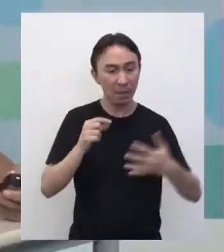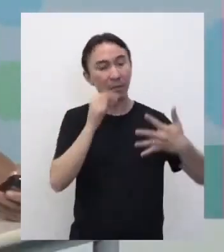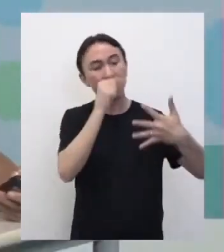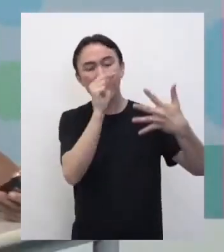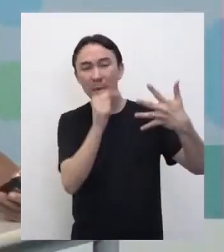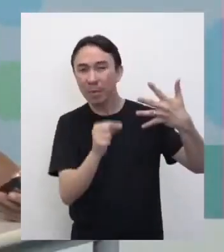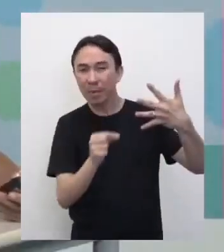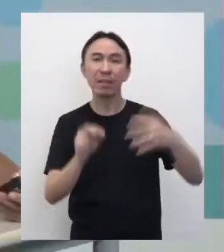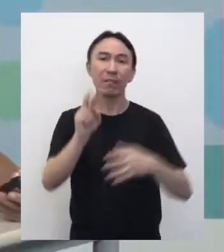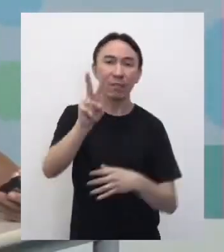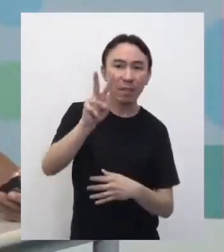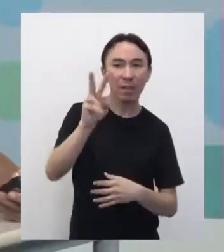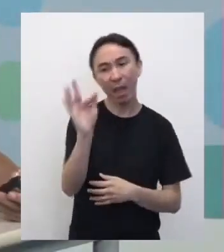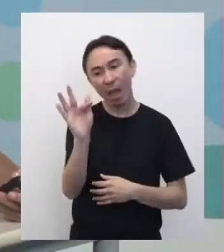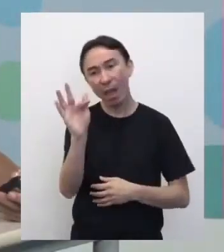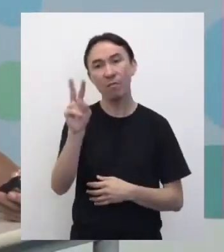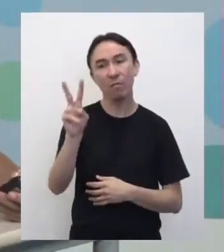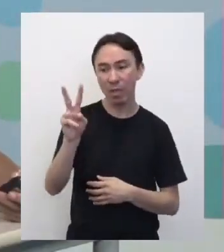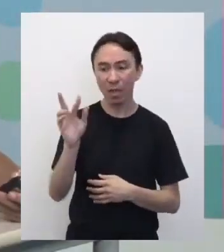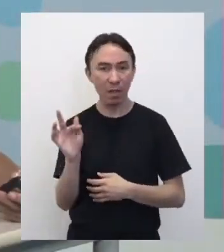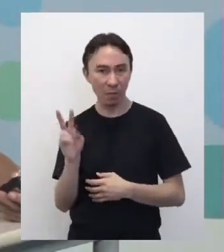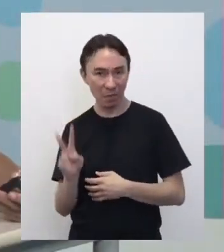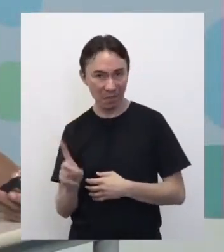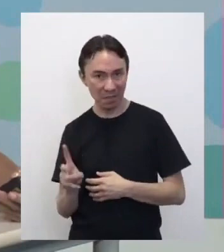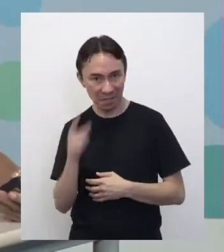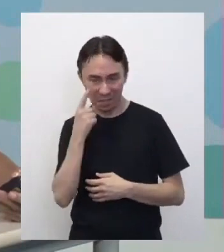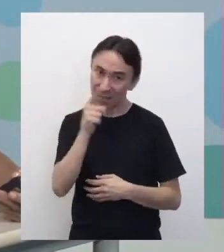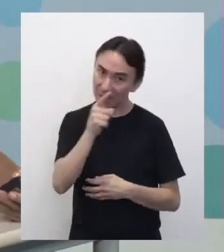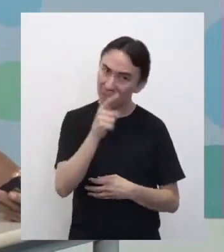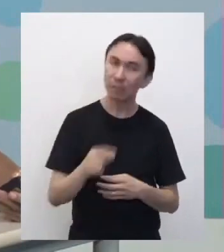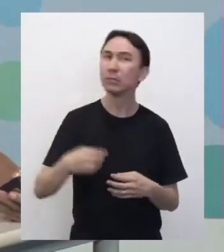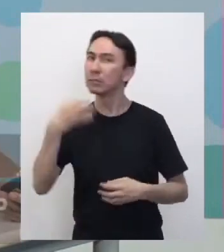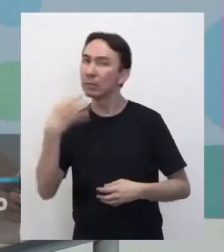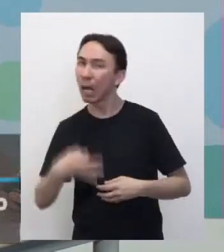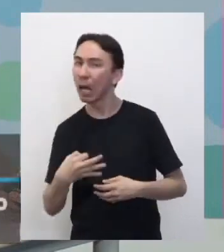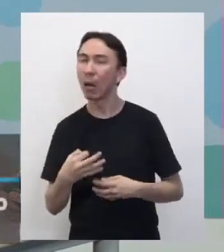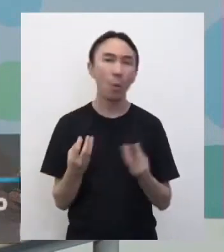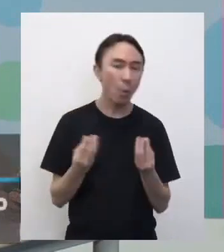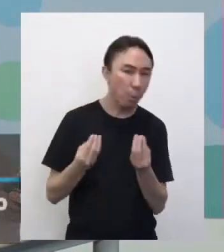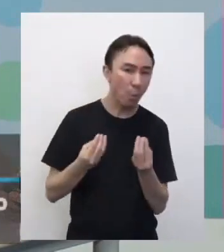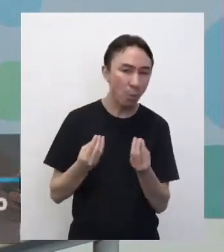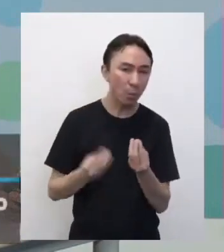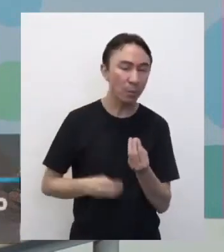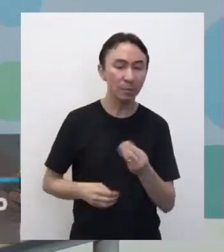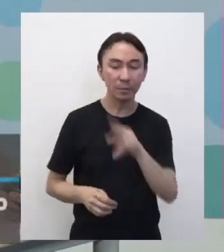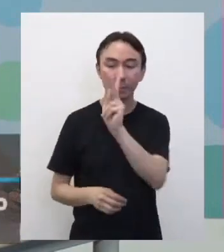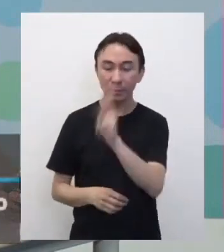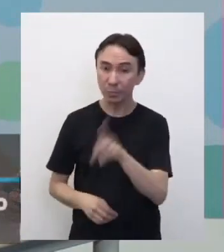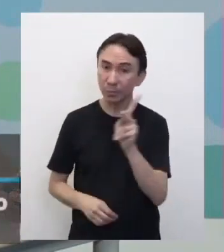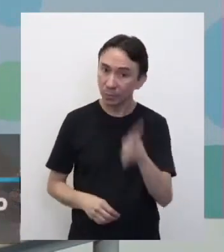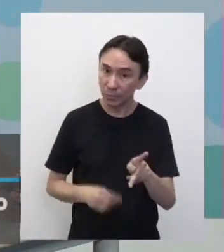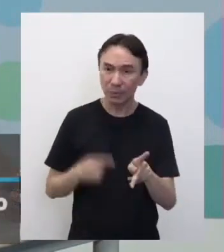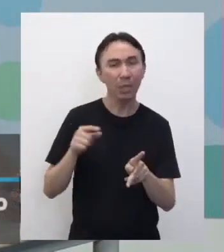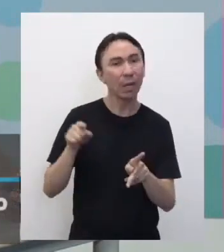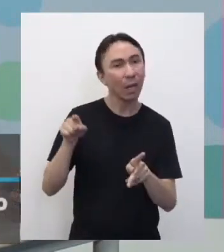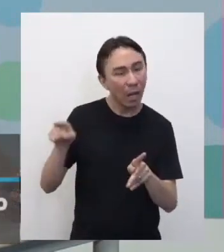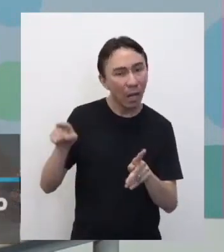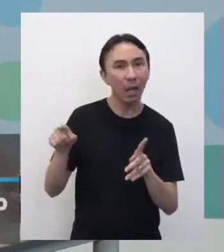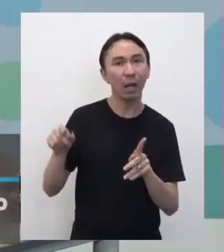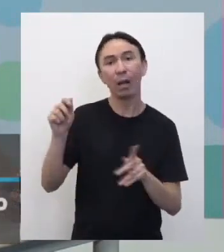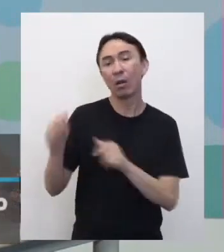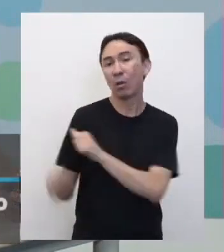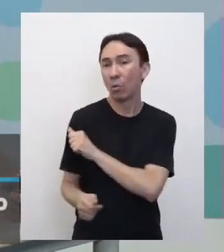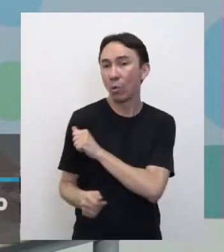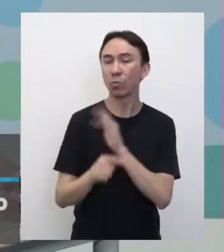e F que você, estudante, considera correta. Professores, apoiem seus estudantes a realizar